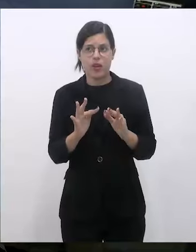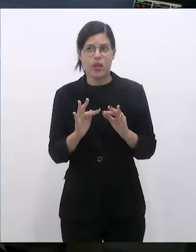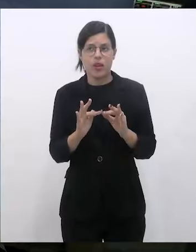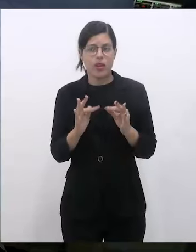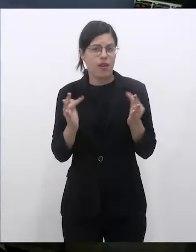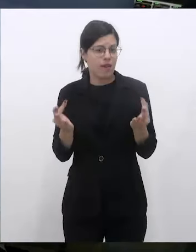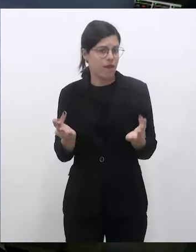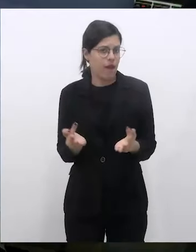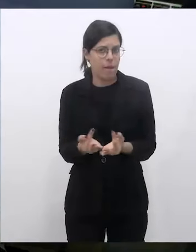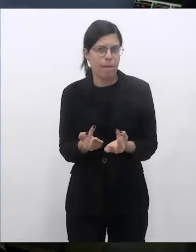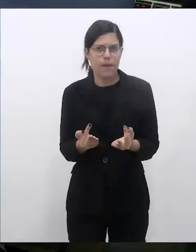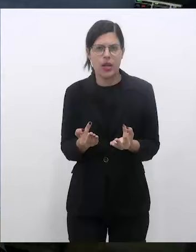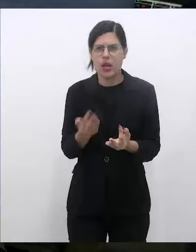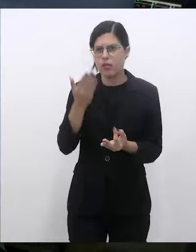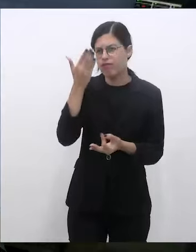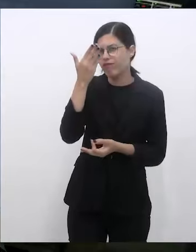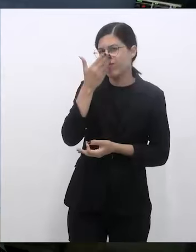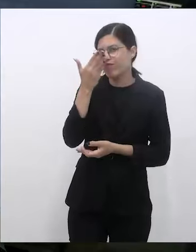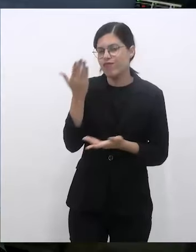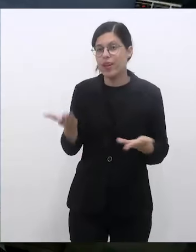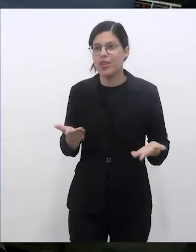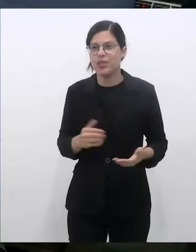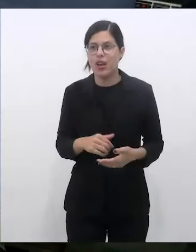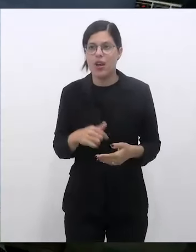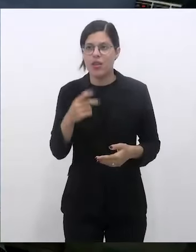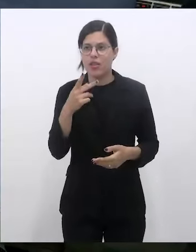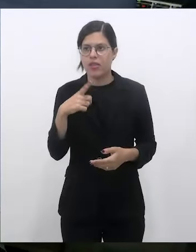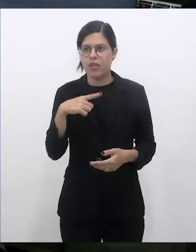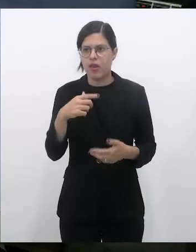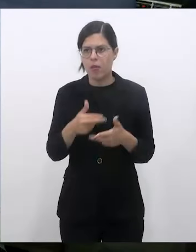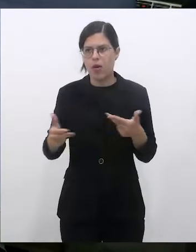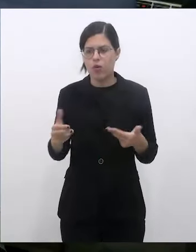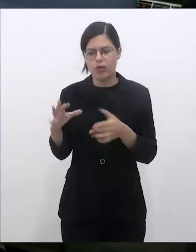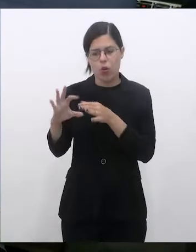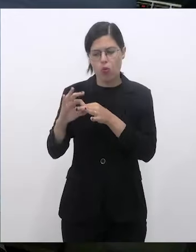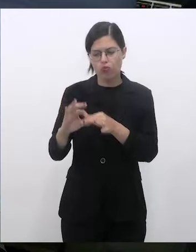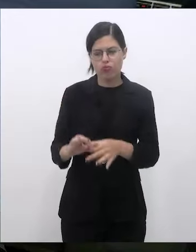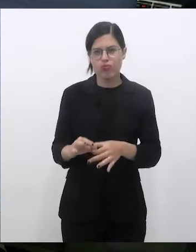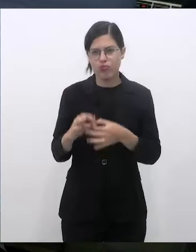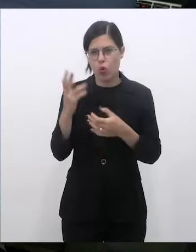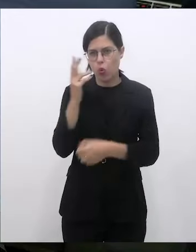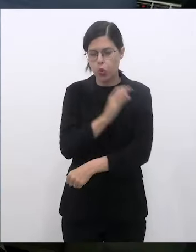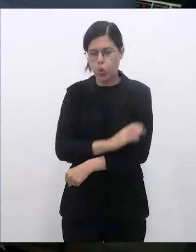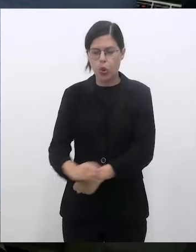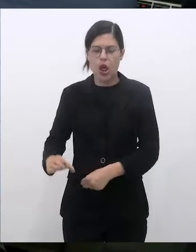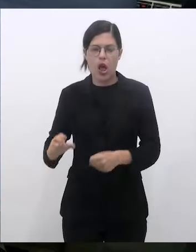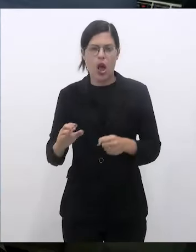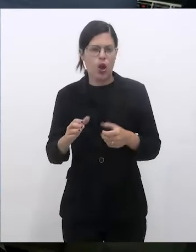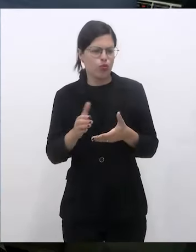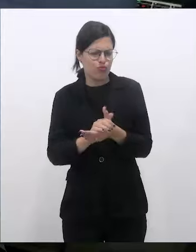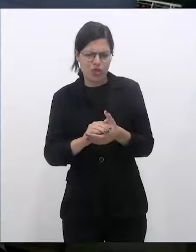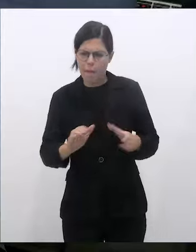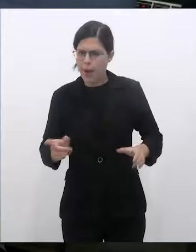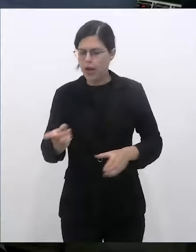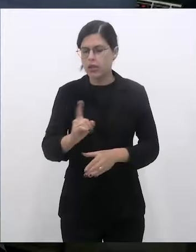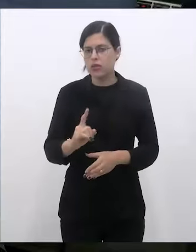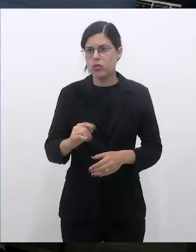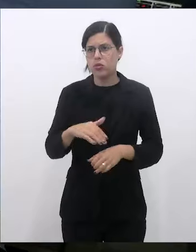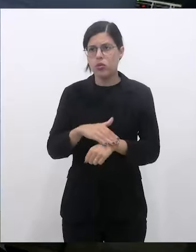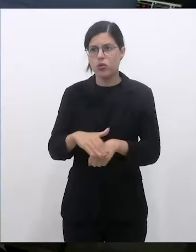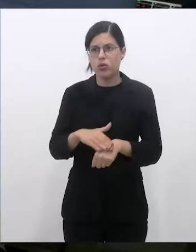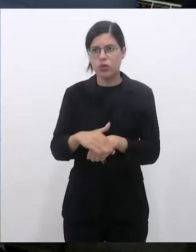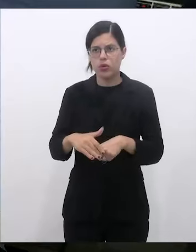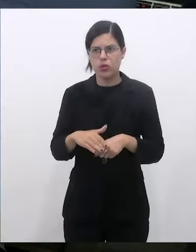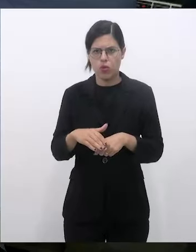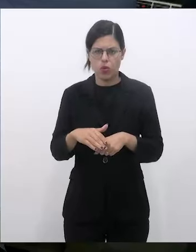vista grossa. A gente tem uma questão cultural aí, não separa, não sei o quê. Eu já trabalhei com isso, irmão. Então, a gente começou com